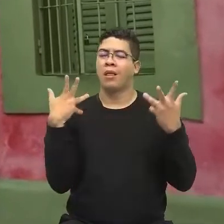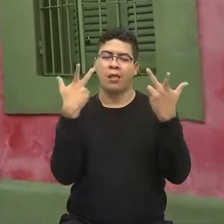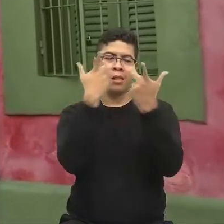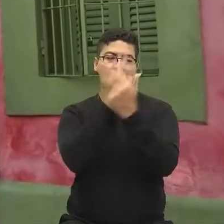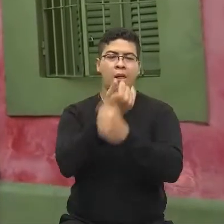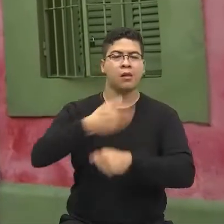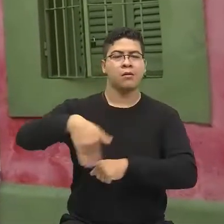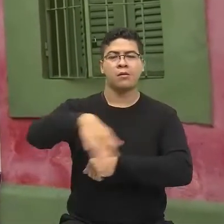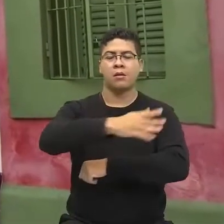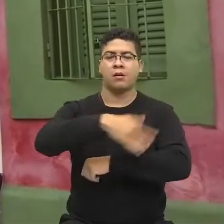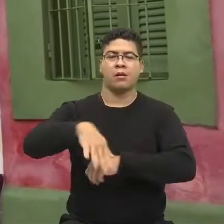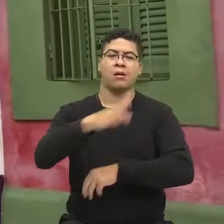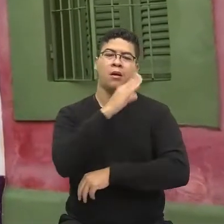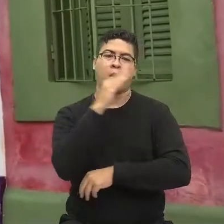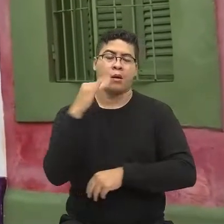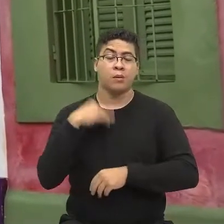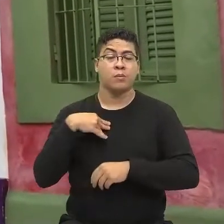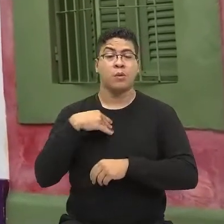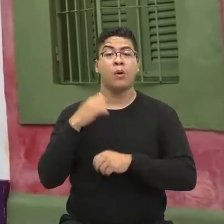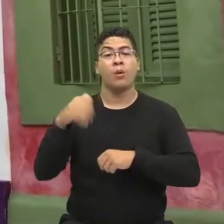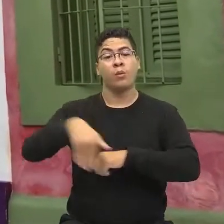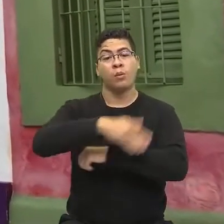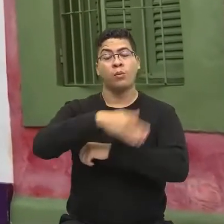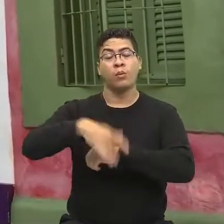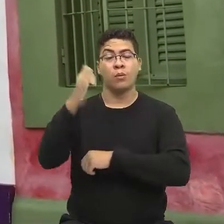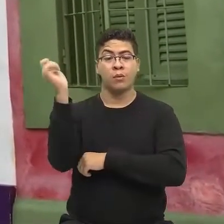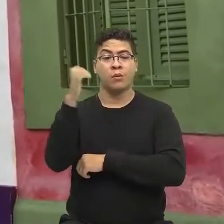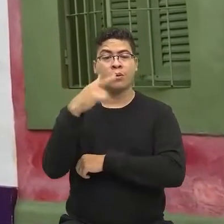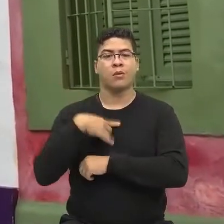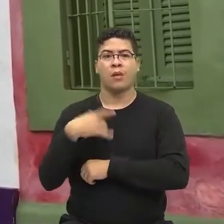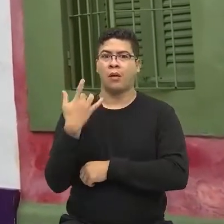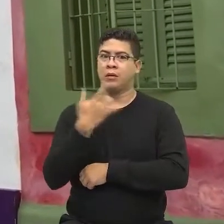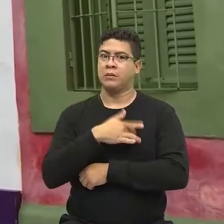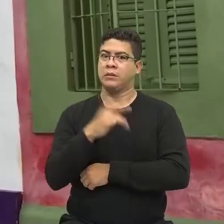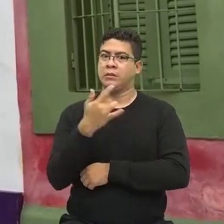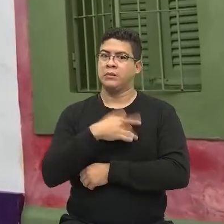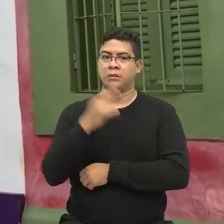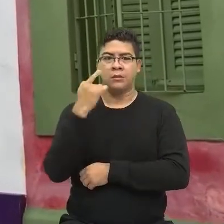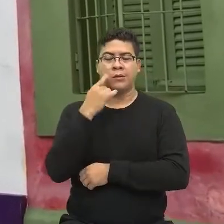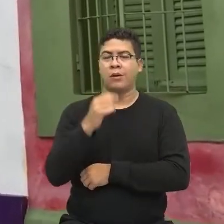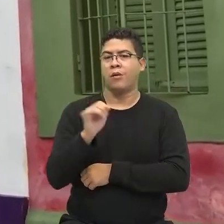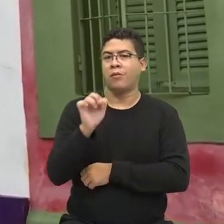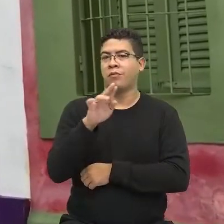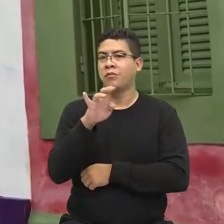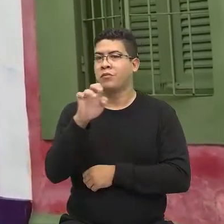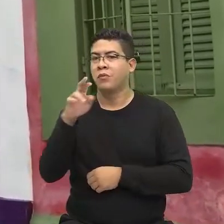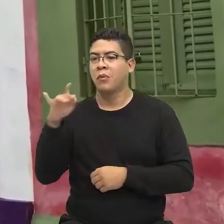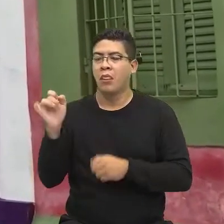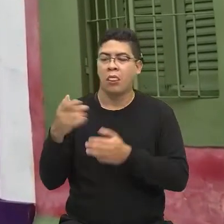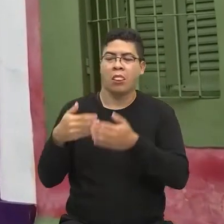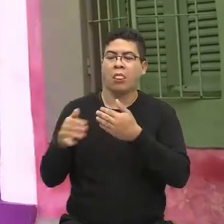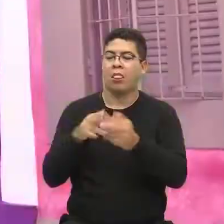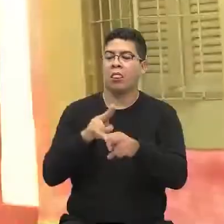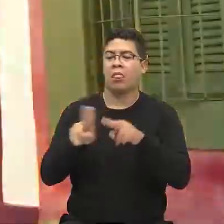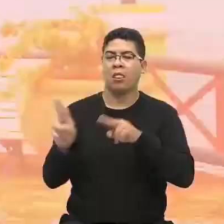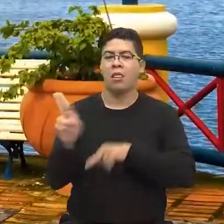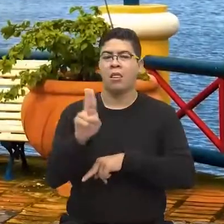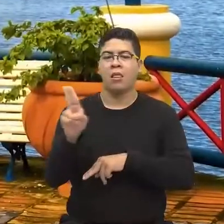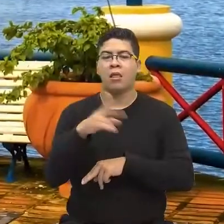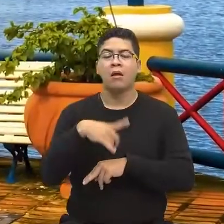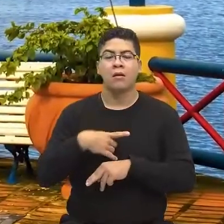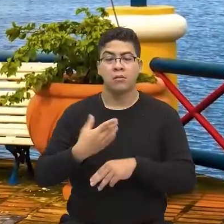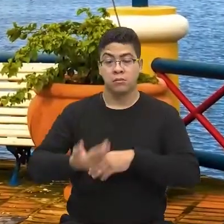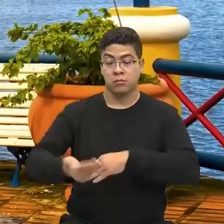minha infância. Rua do Sol. Tenho medo que hoje se chame de Doutor Fulano de Tal. Atrás de casa ficava a